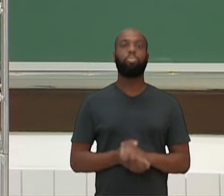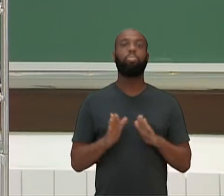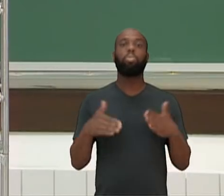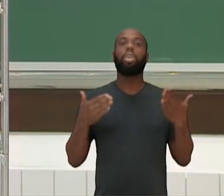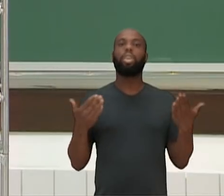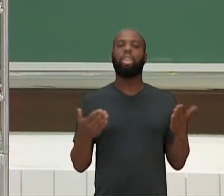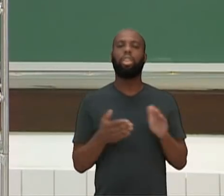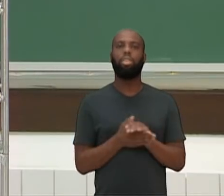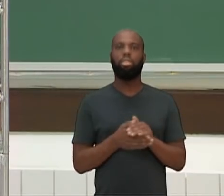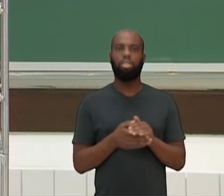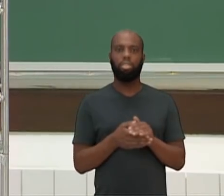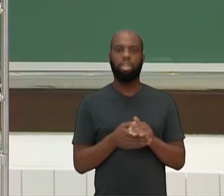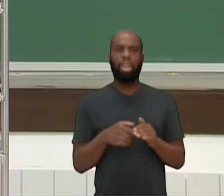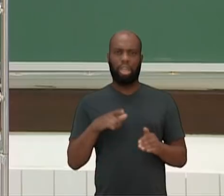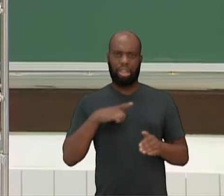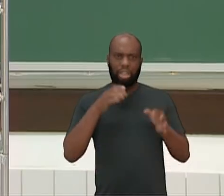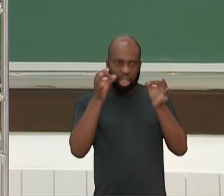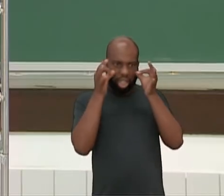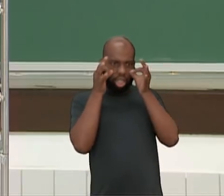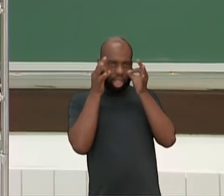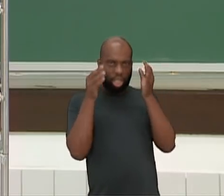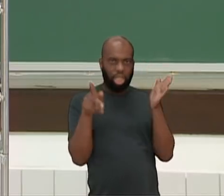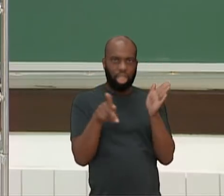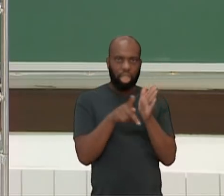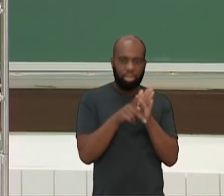Pessoal, prestar atenção nessa dica, né?